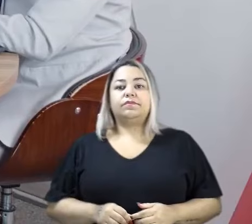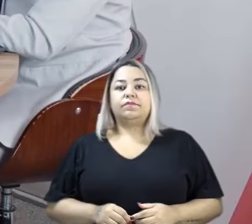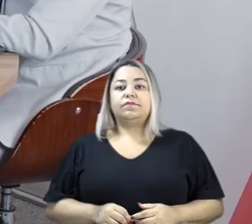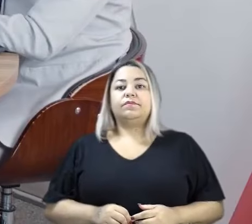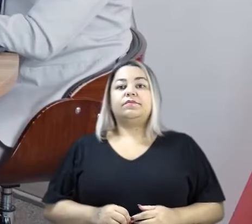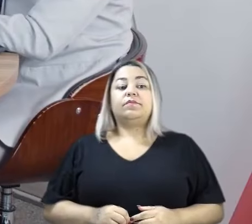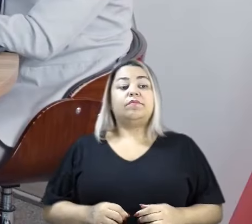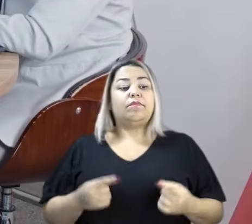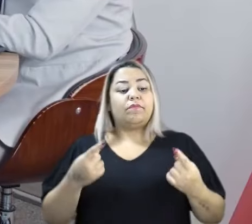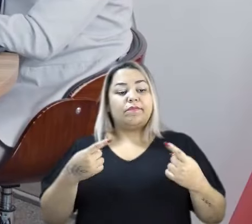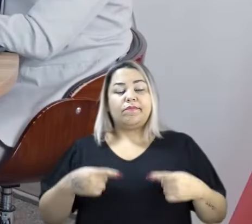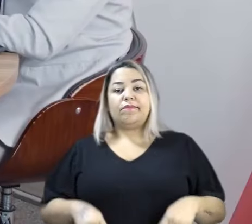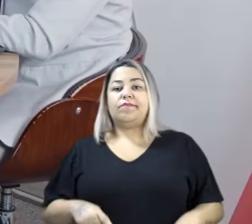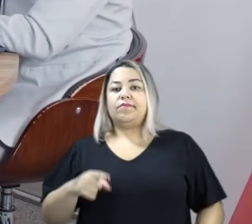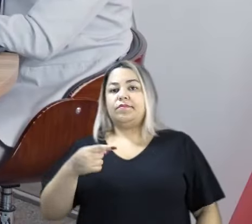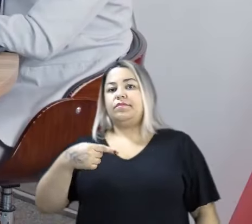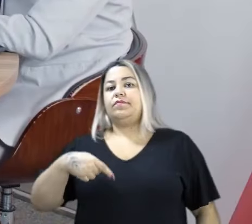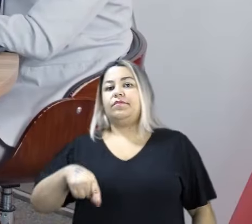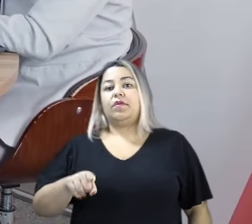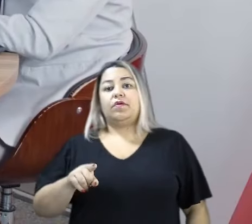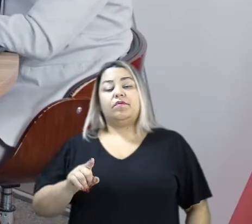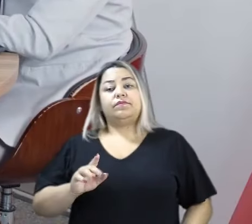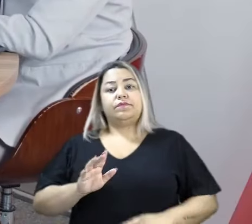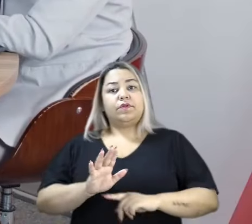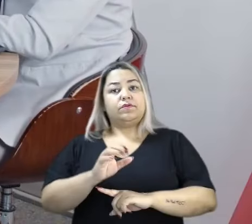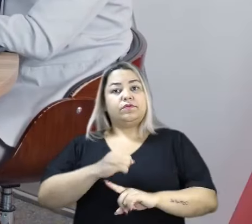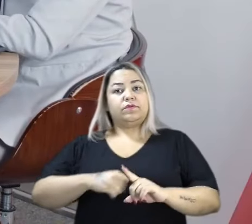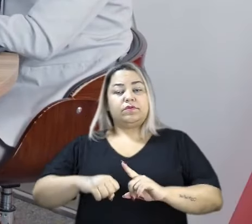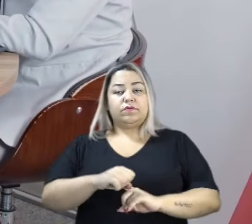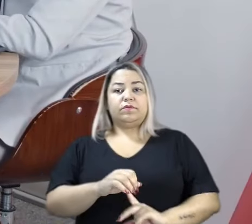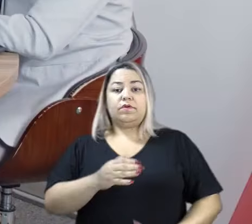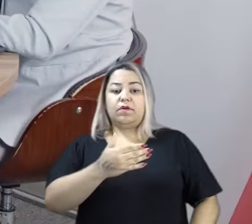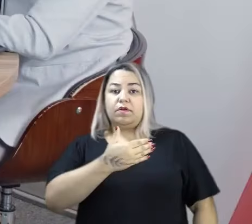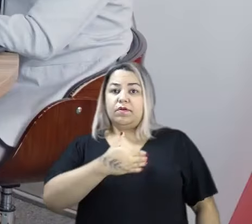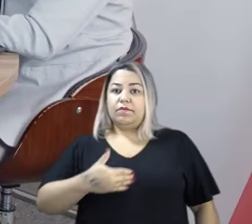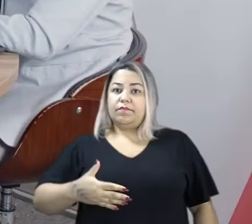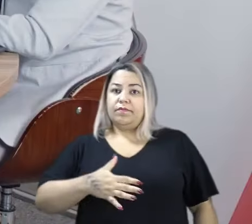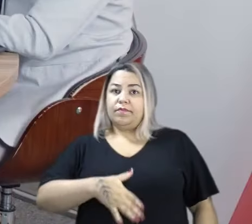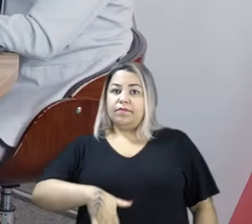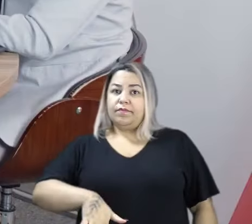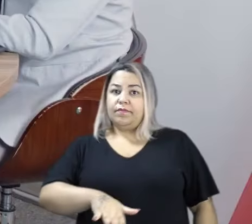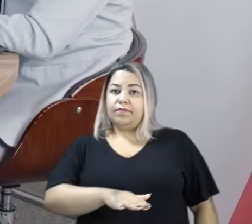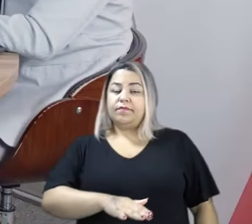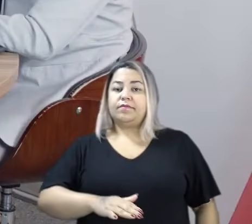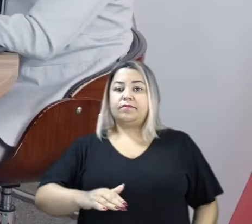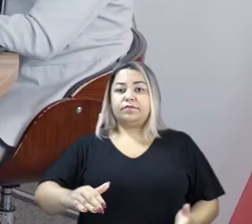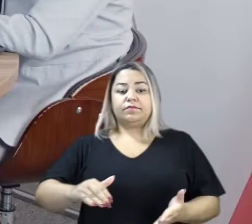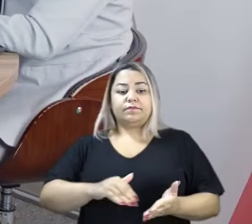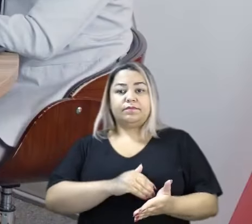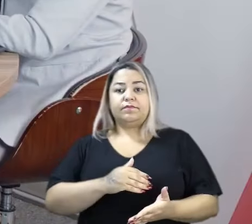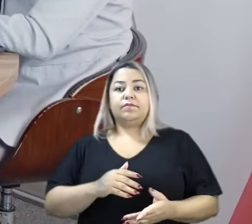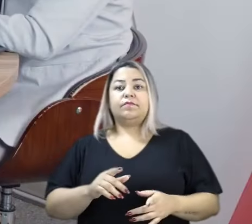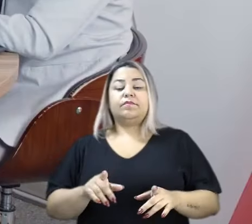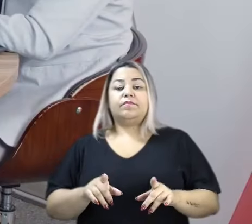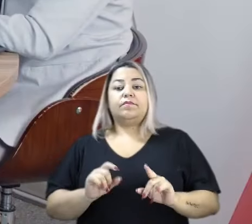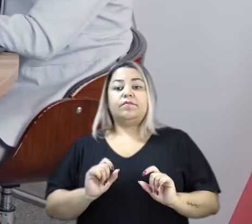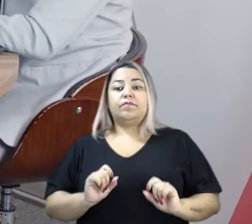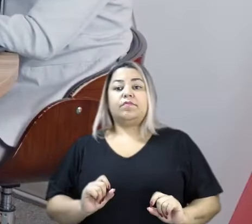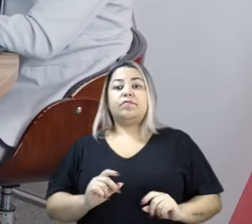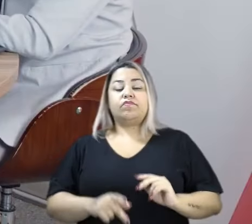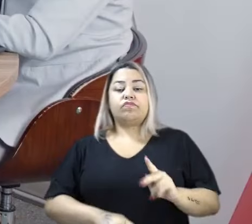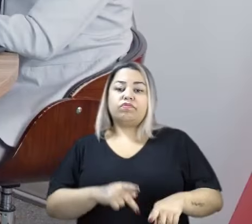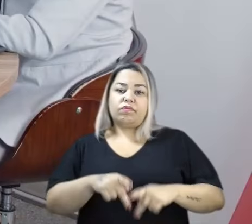campos, né? Quando você vai para a assistência social, o maior público que vai para a Secretaria de Assistência Sociais é da